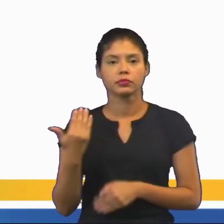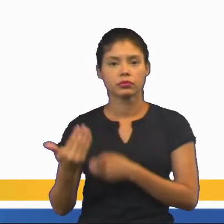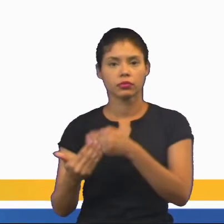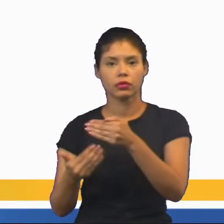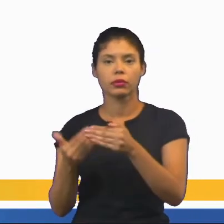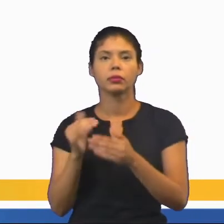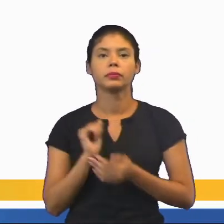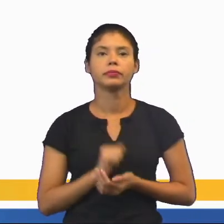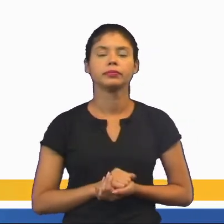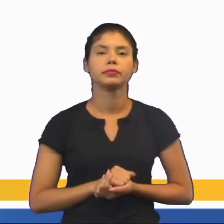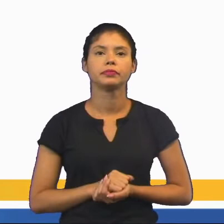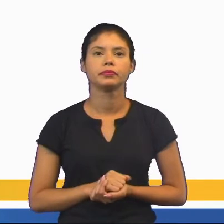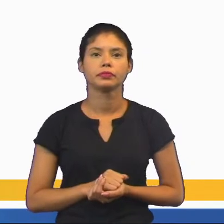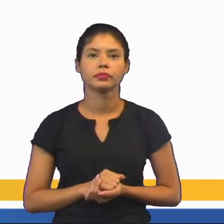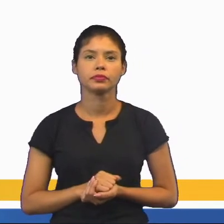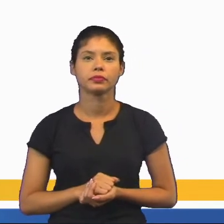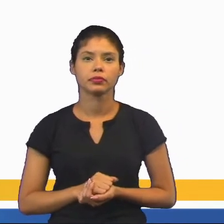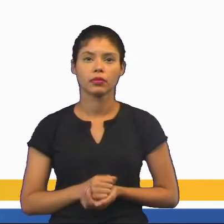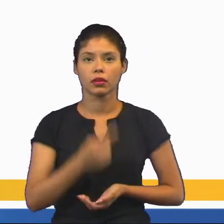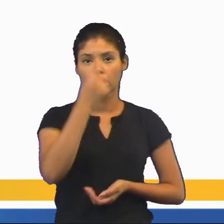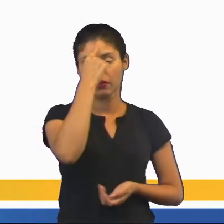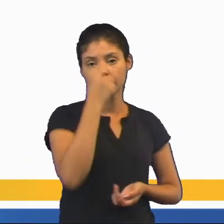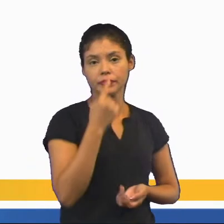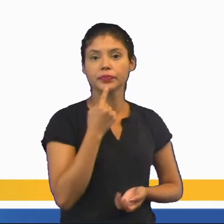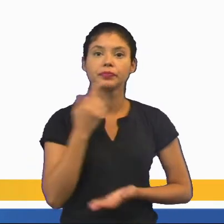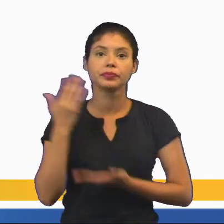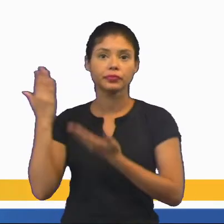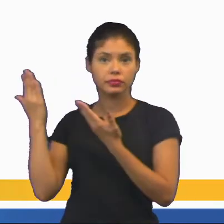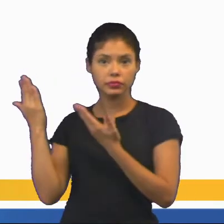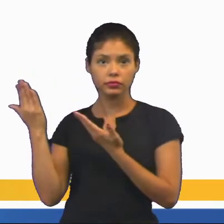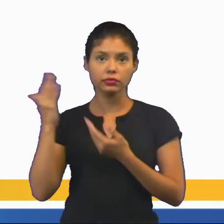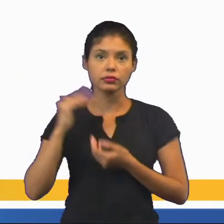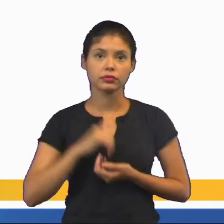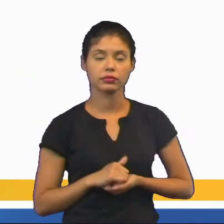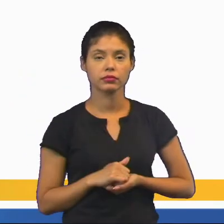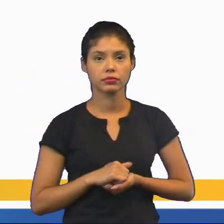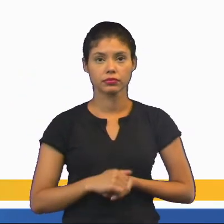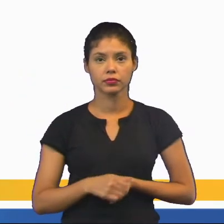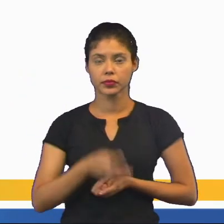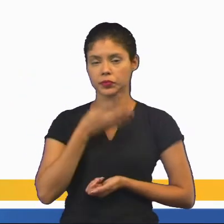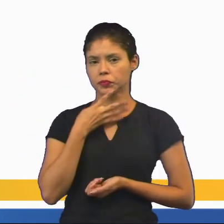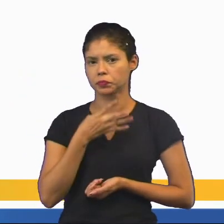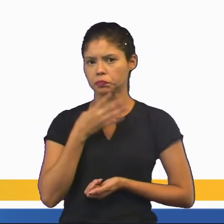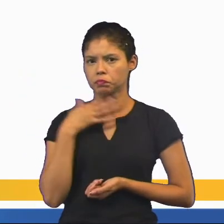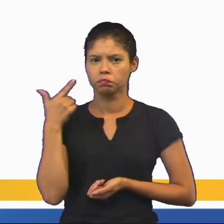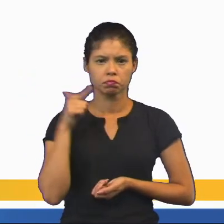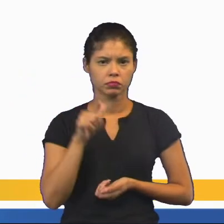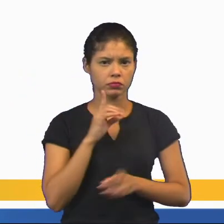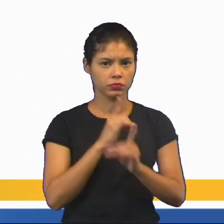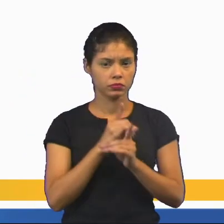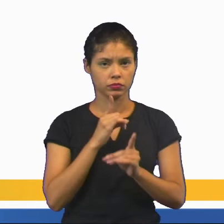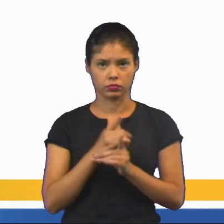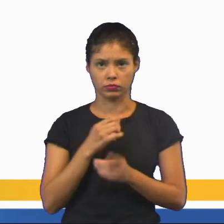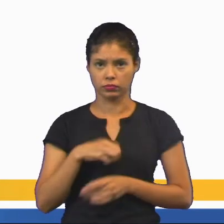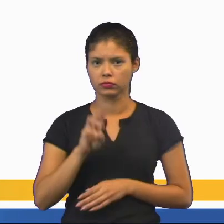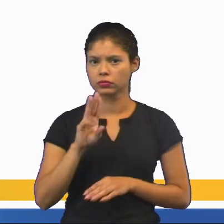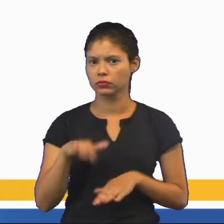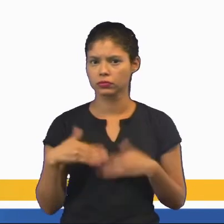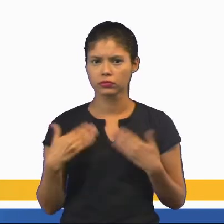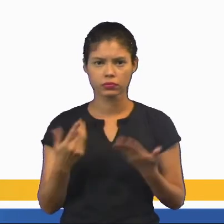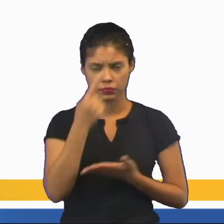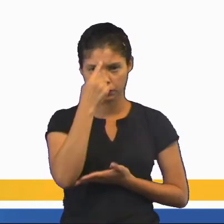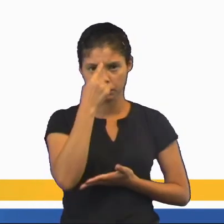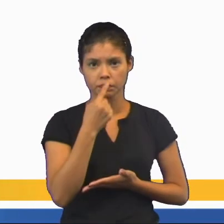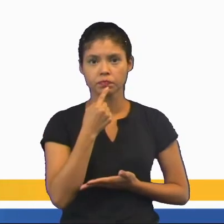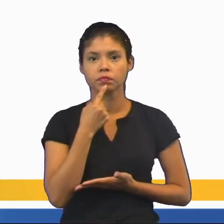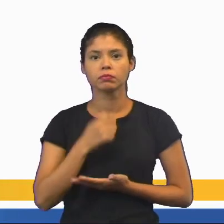então. E aqui, olha só, eu trouxe para vocês uma imagem. Quem é que consegue identificar que imagem é